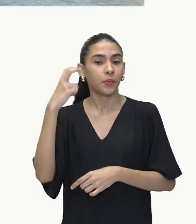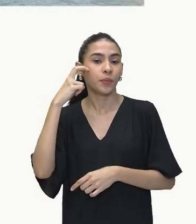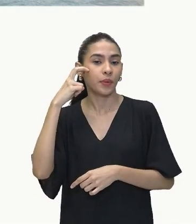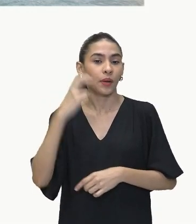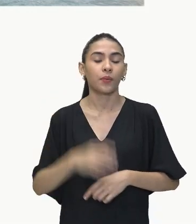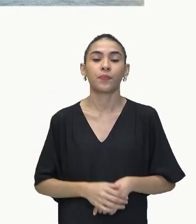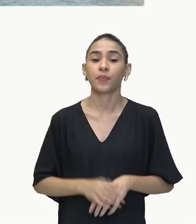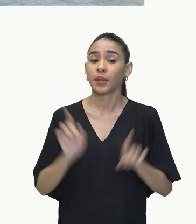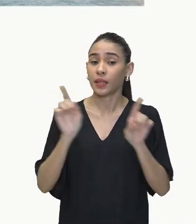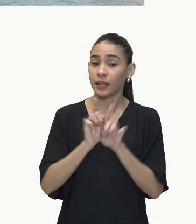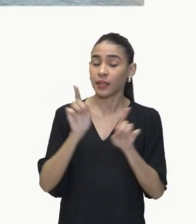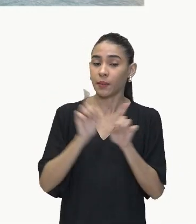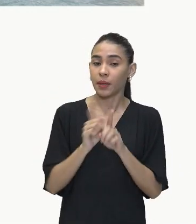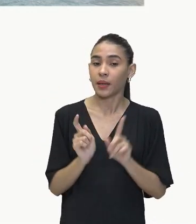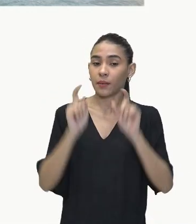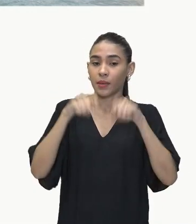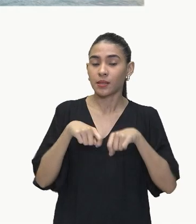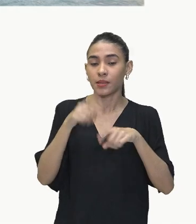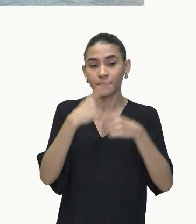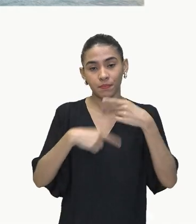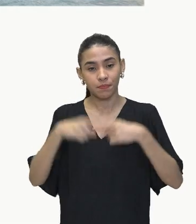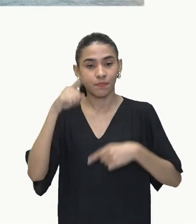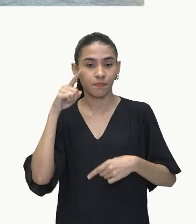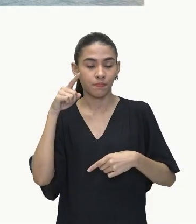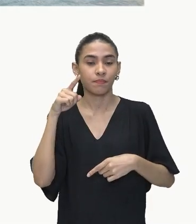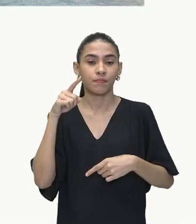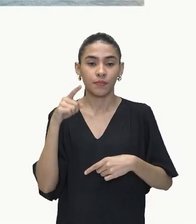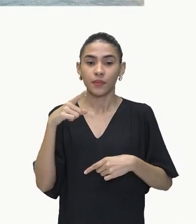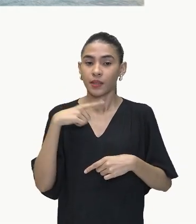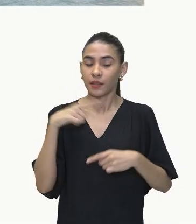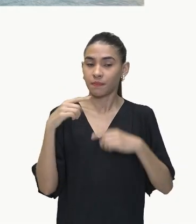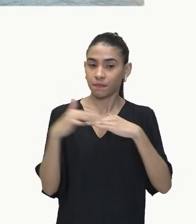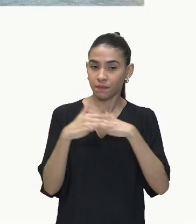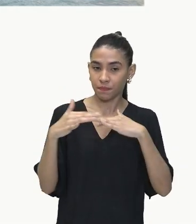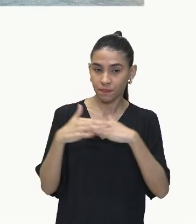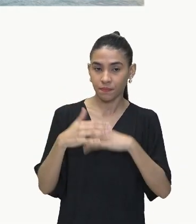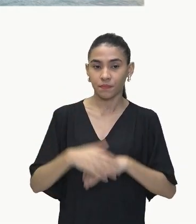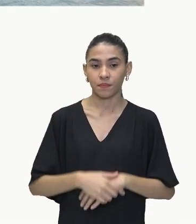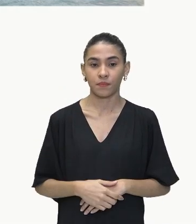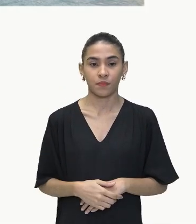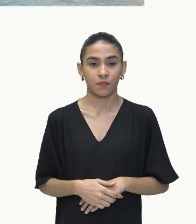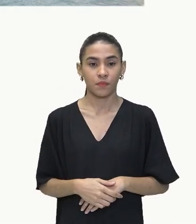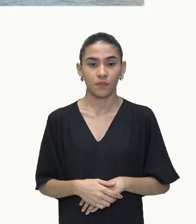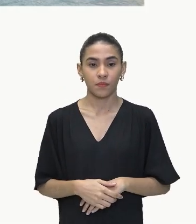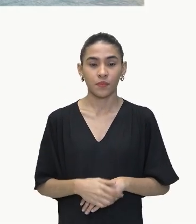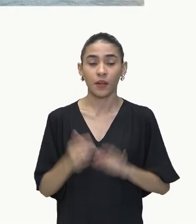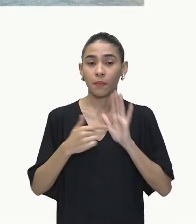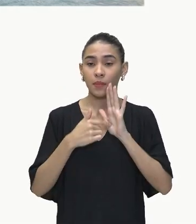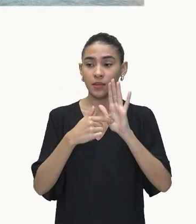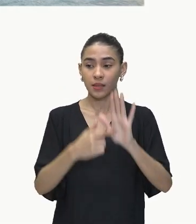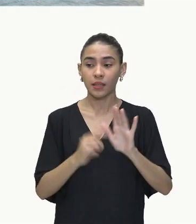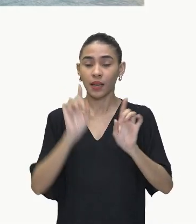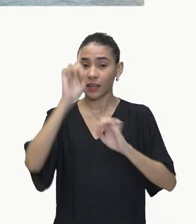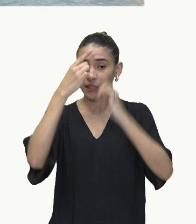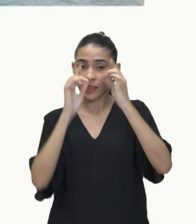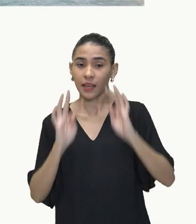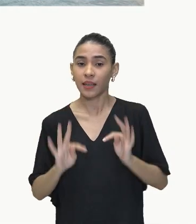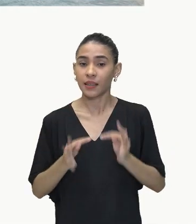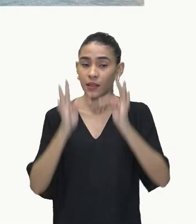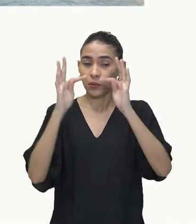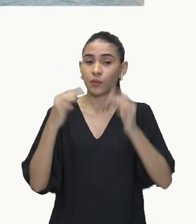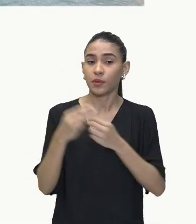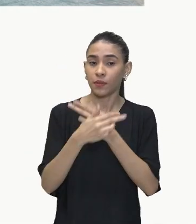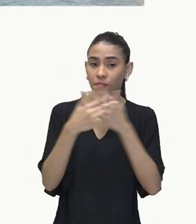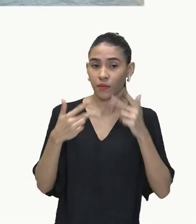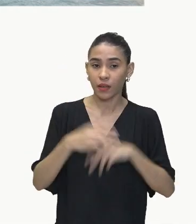cultura e a capacidade que essas cidades têm de inovação, de apresentar inovação ao mundo.